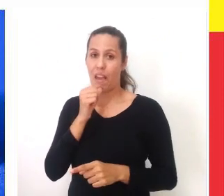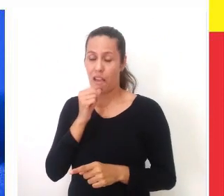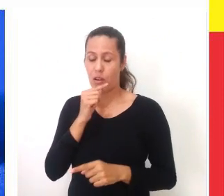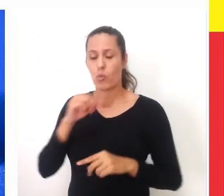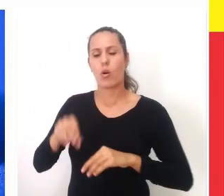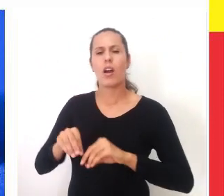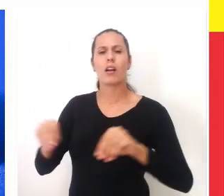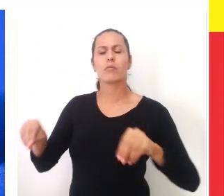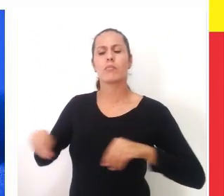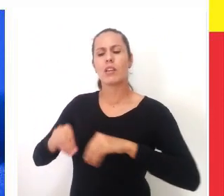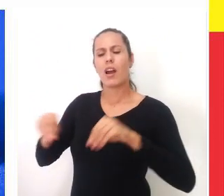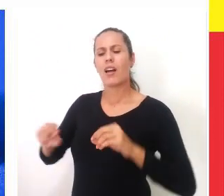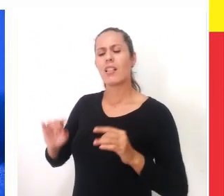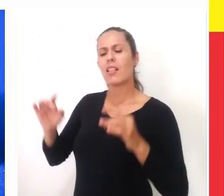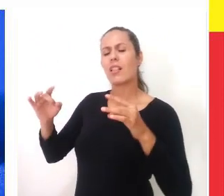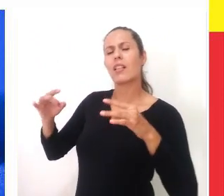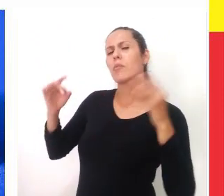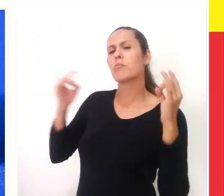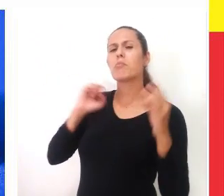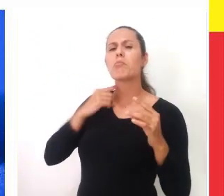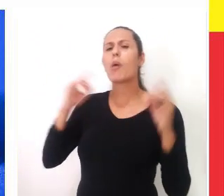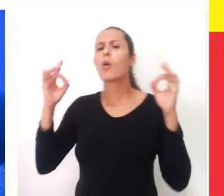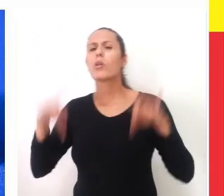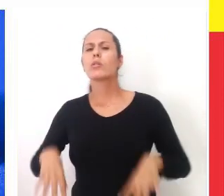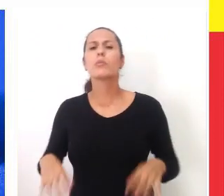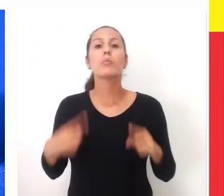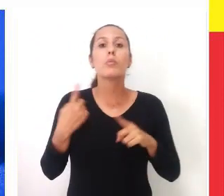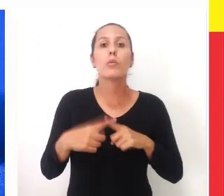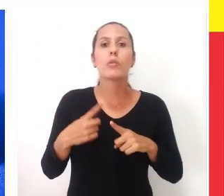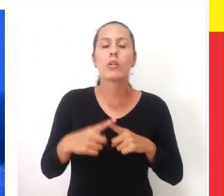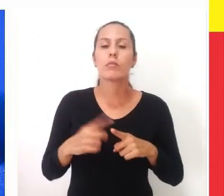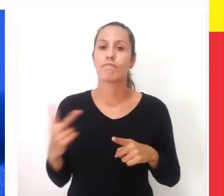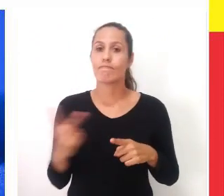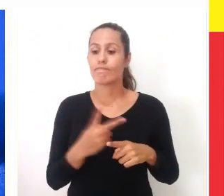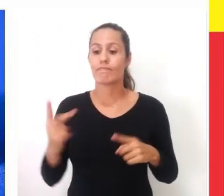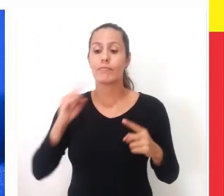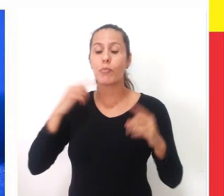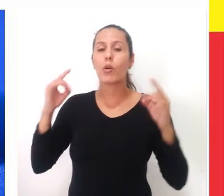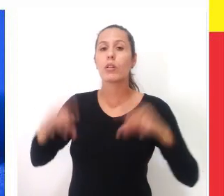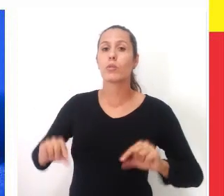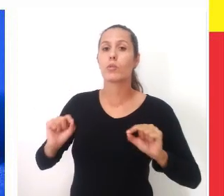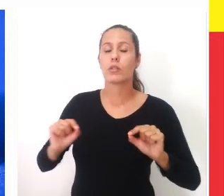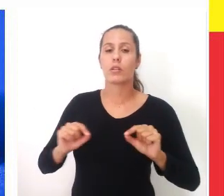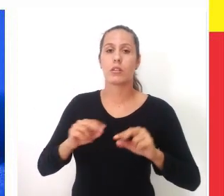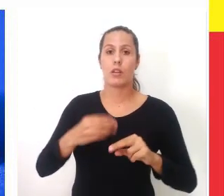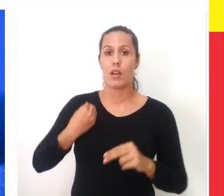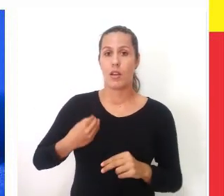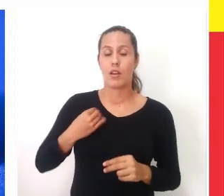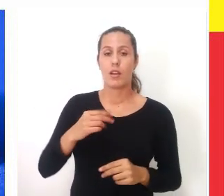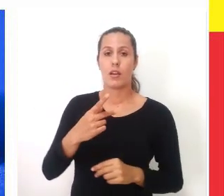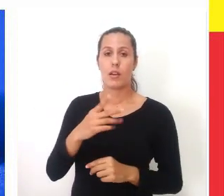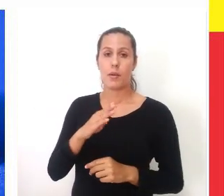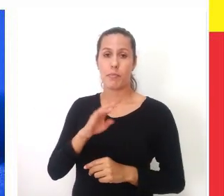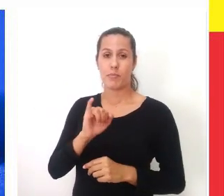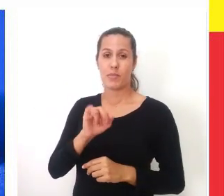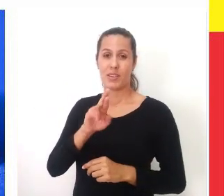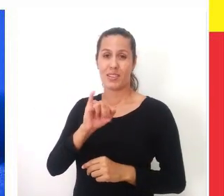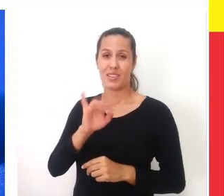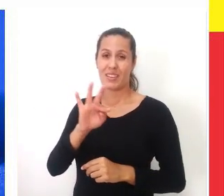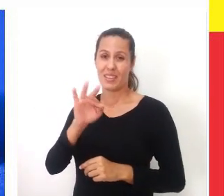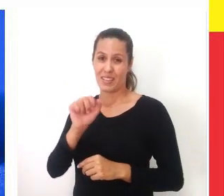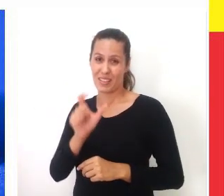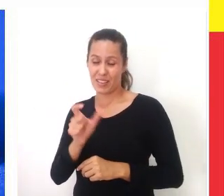causar poluição da água e do solo. Como, Dantas? Por quê? Porque a presença de pirita, que